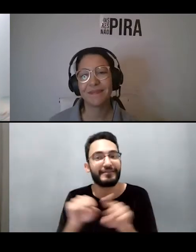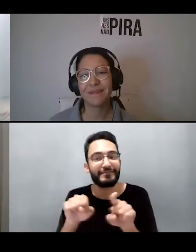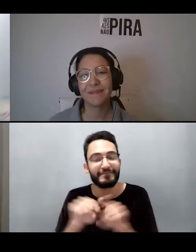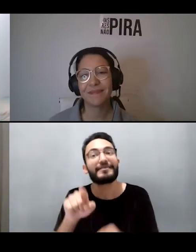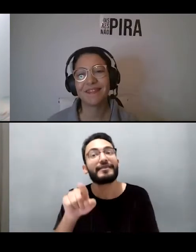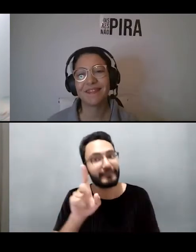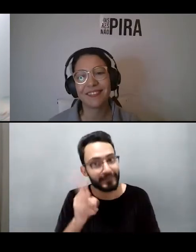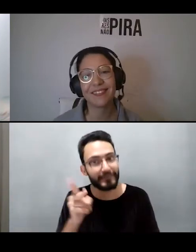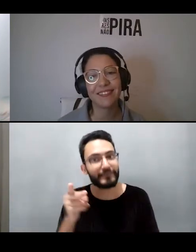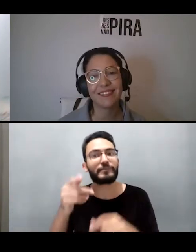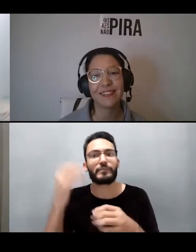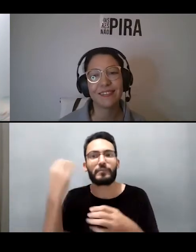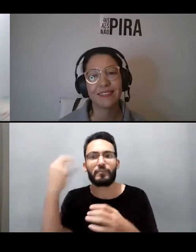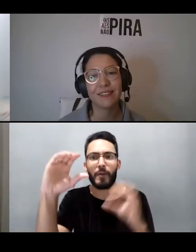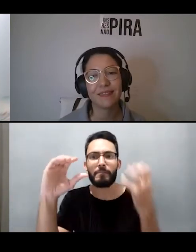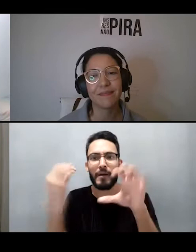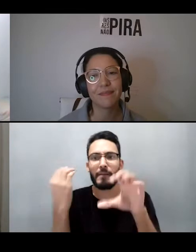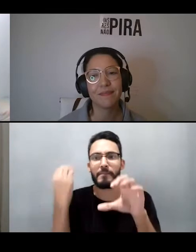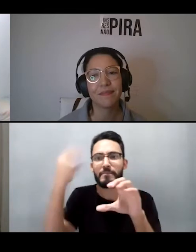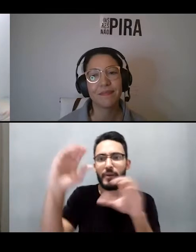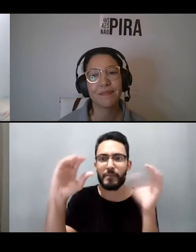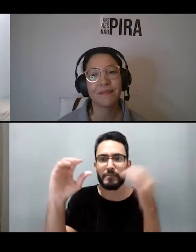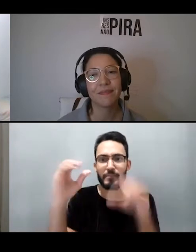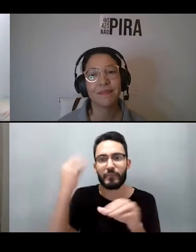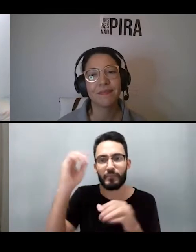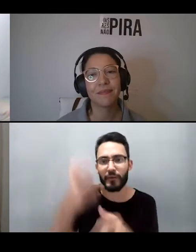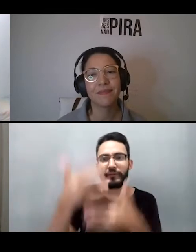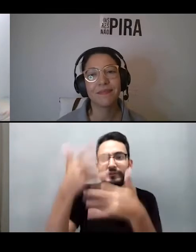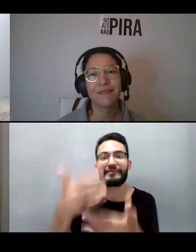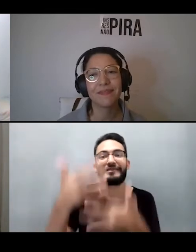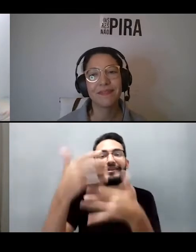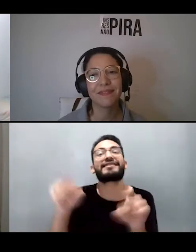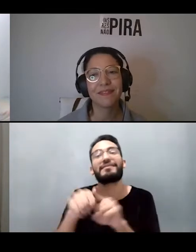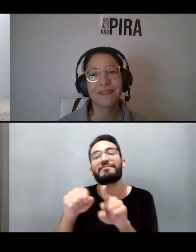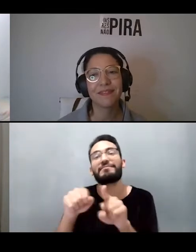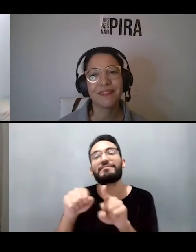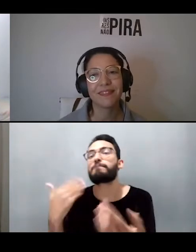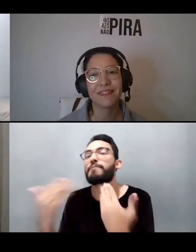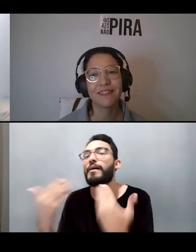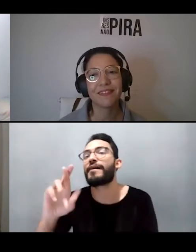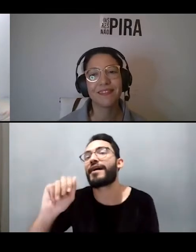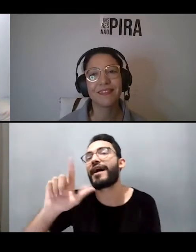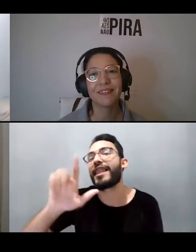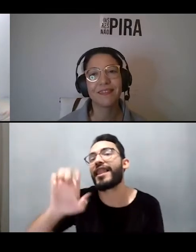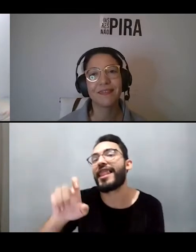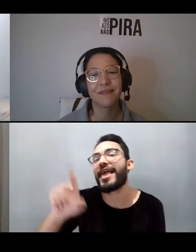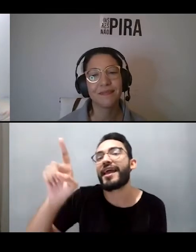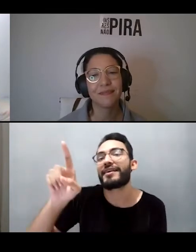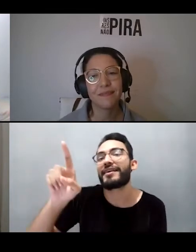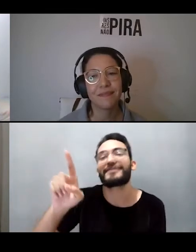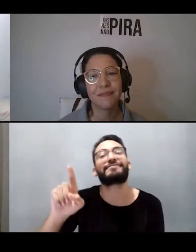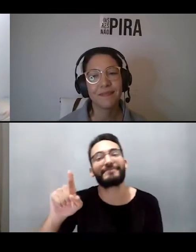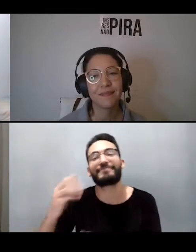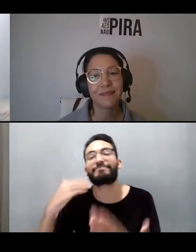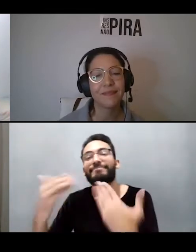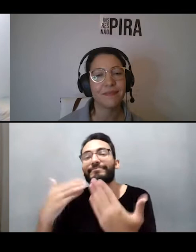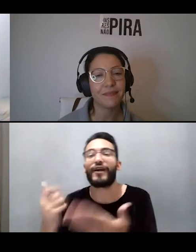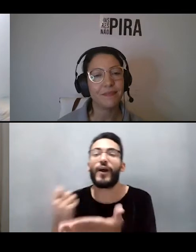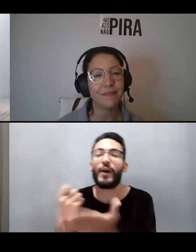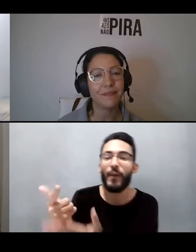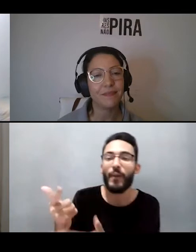ativo, né, sobre publicações, comentários. E o Papo Ralé, que é o que eu comentei, falando sobre compra e venda,